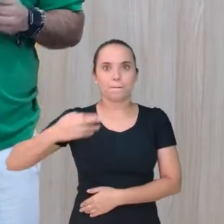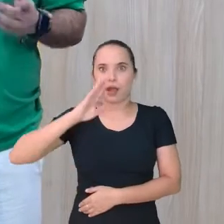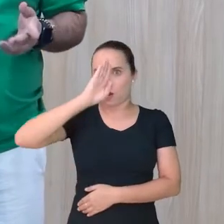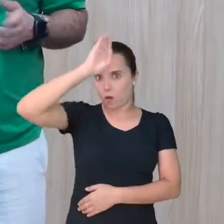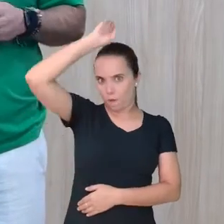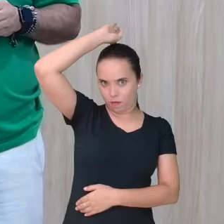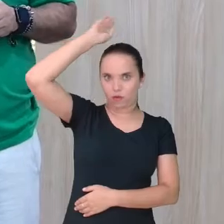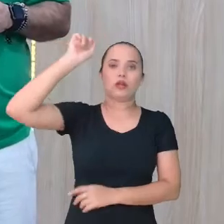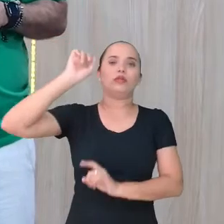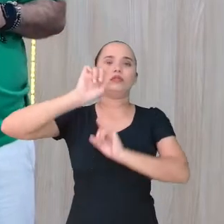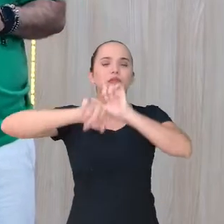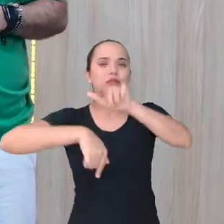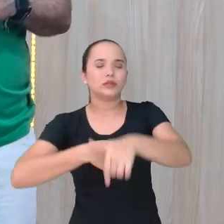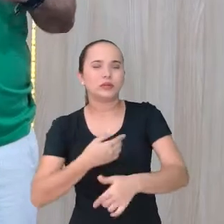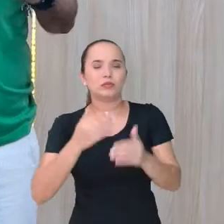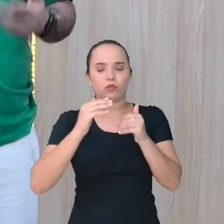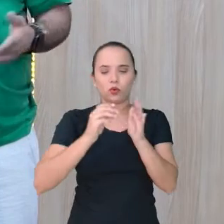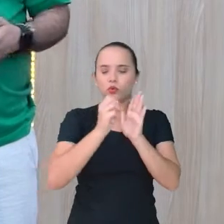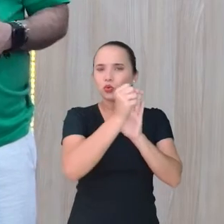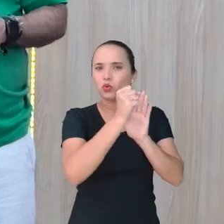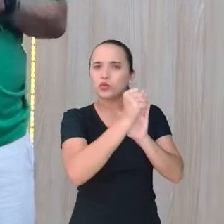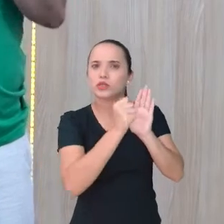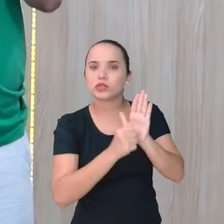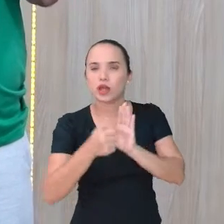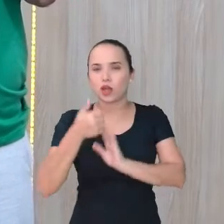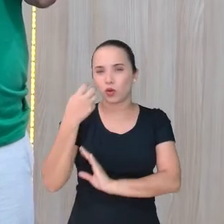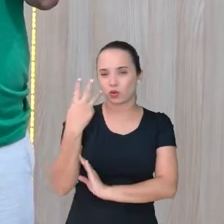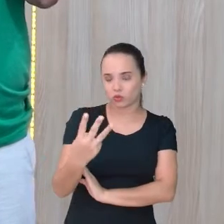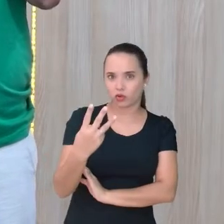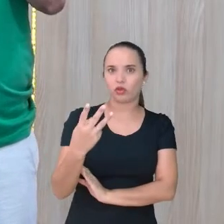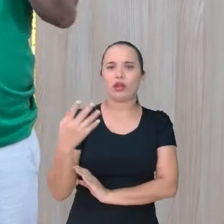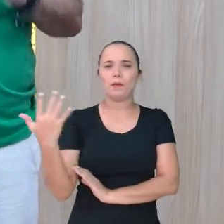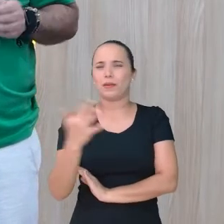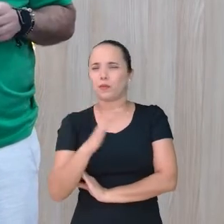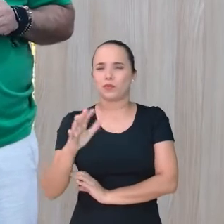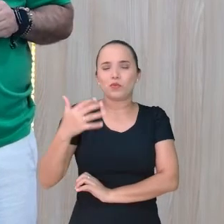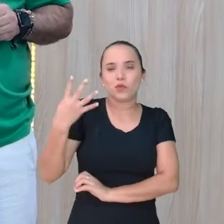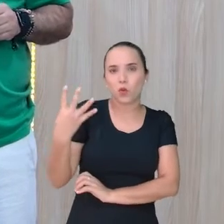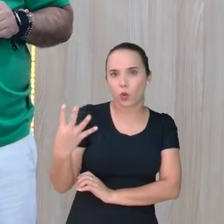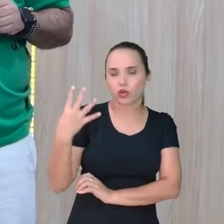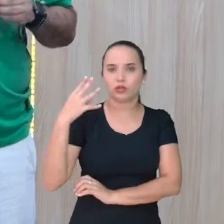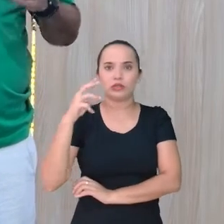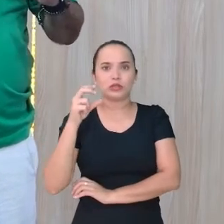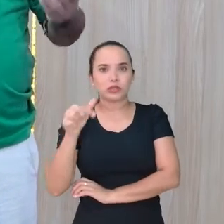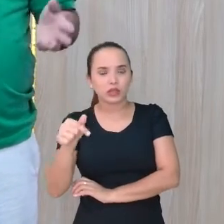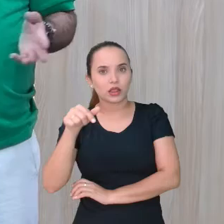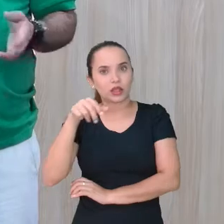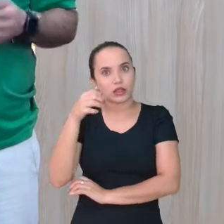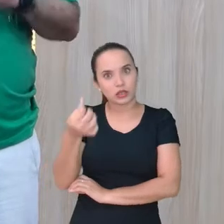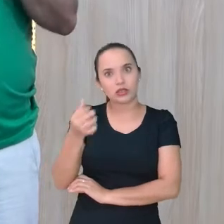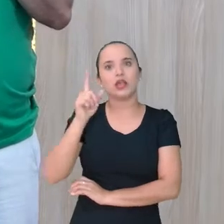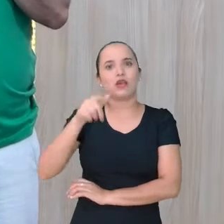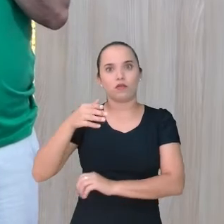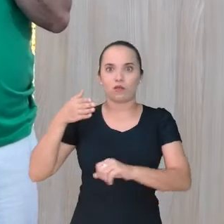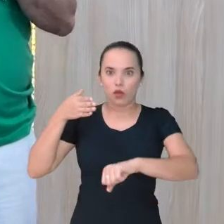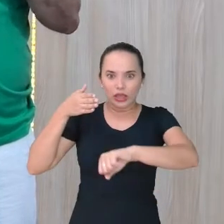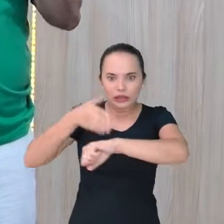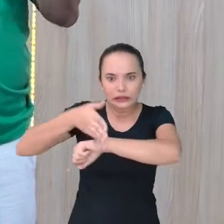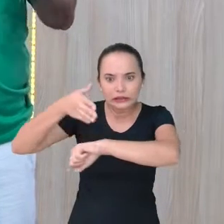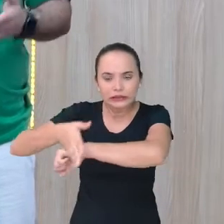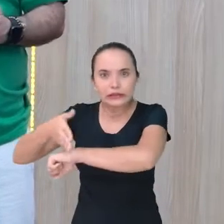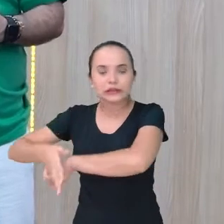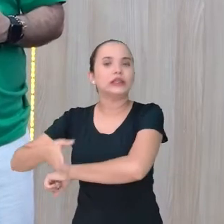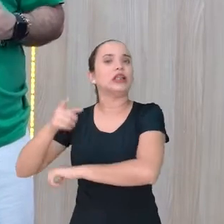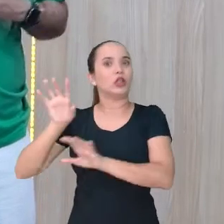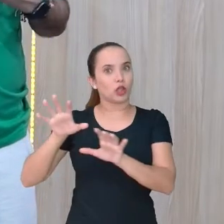século III depois de Cristo, e em 476 ele foi invadido, né, pelos povos germânicos, né, e